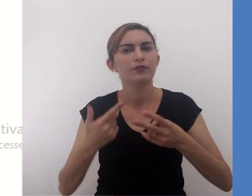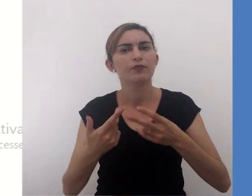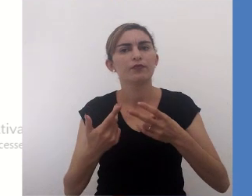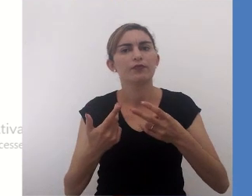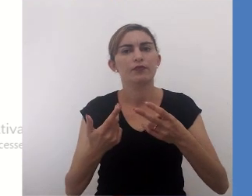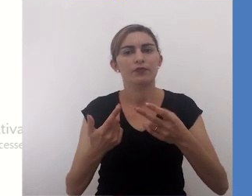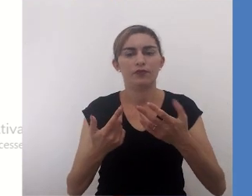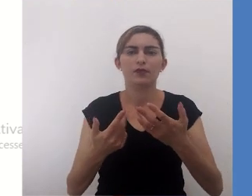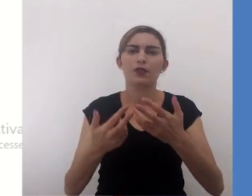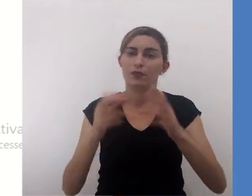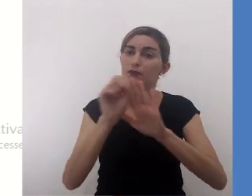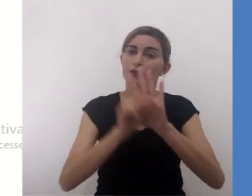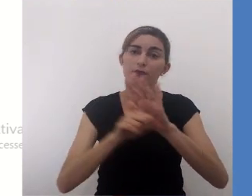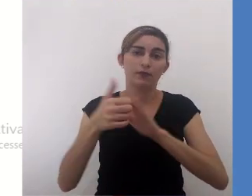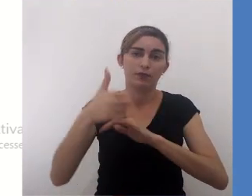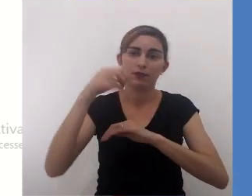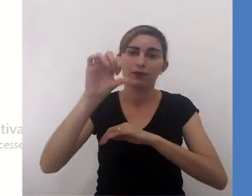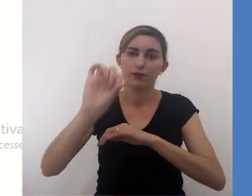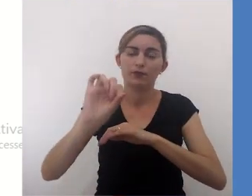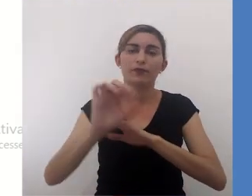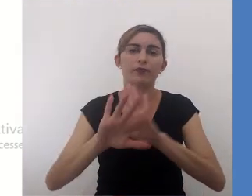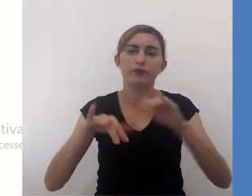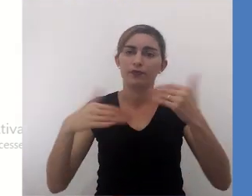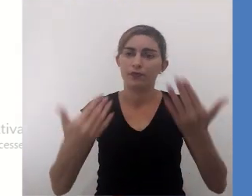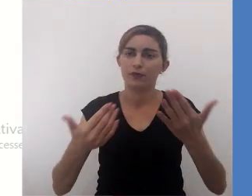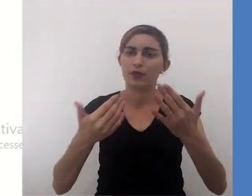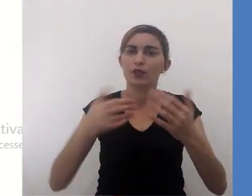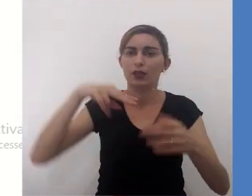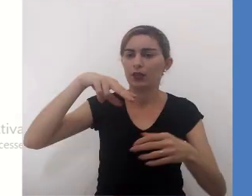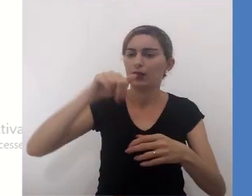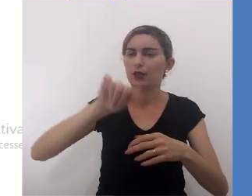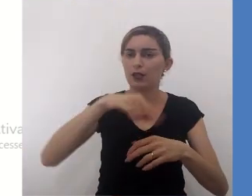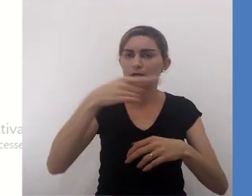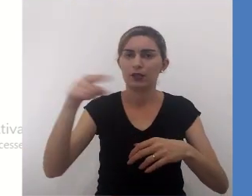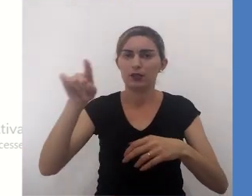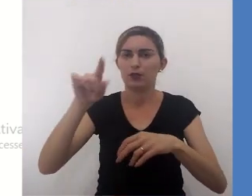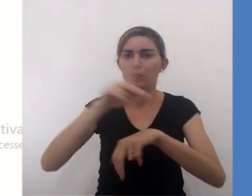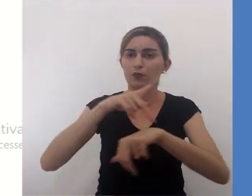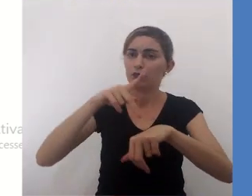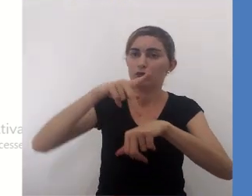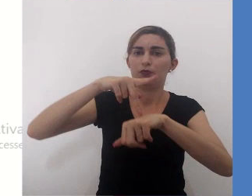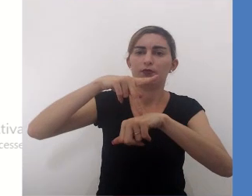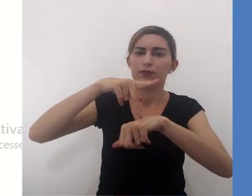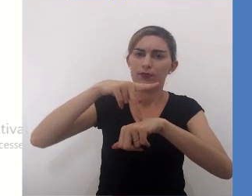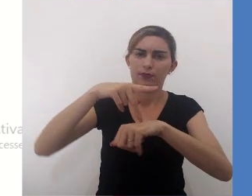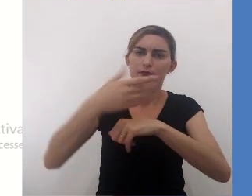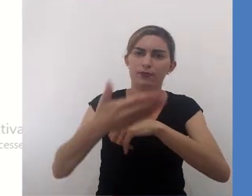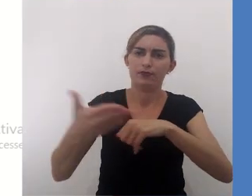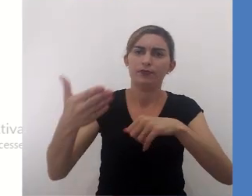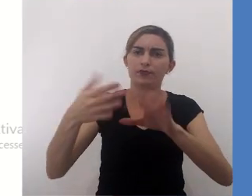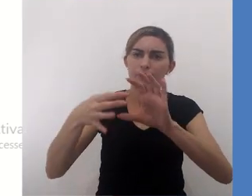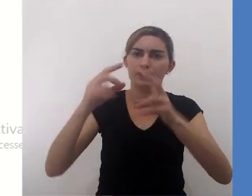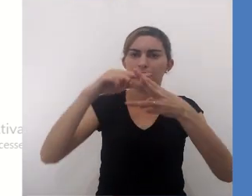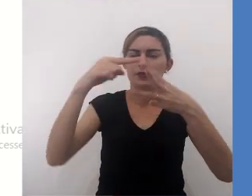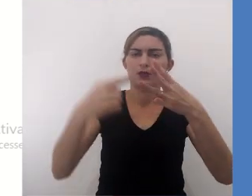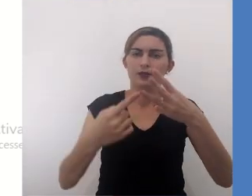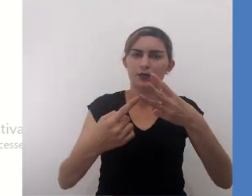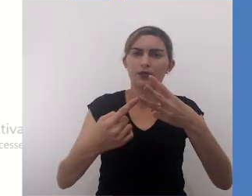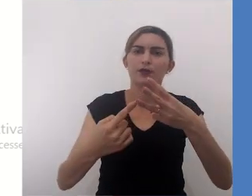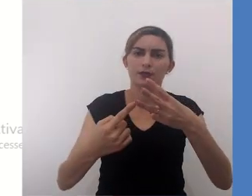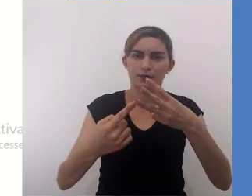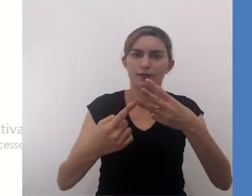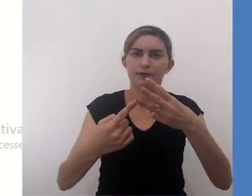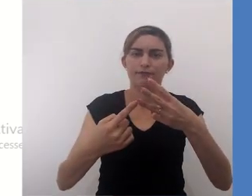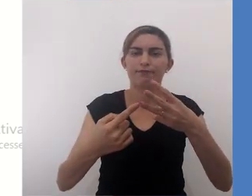poucos durante o século XIX. Então, nação, conceito político, ligado à existência de